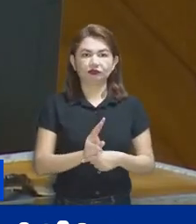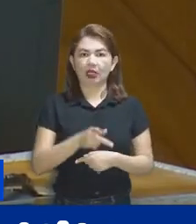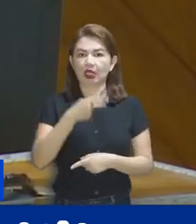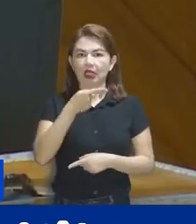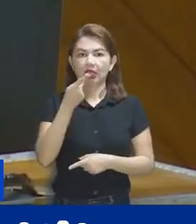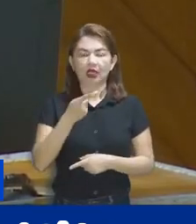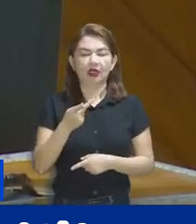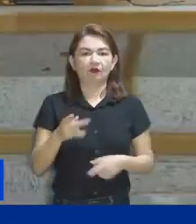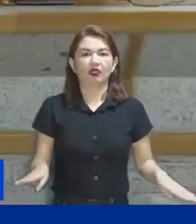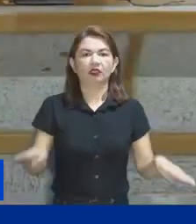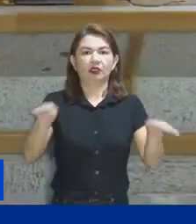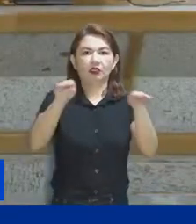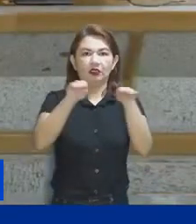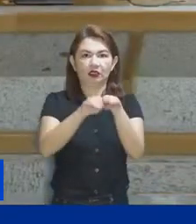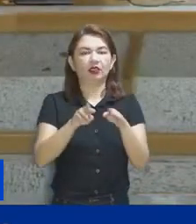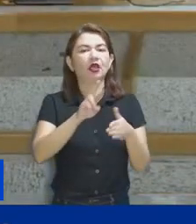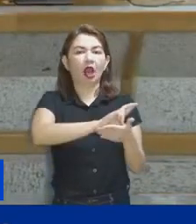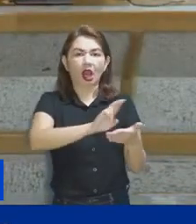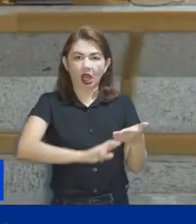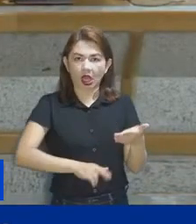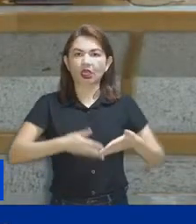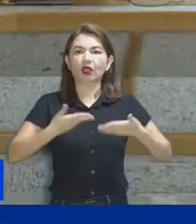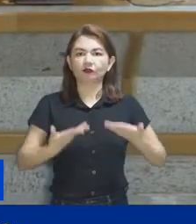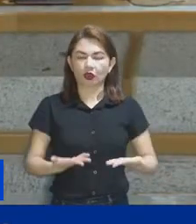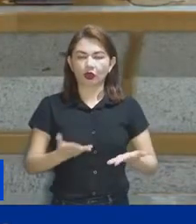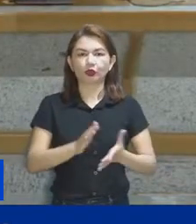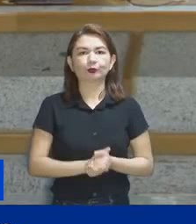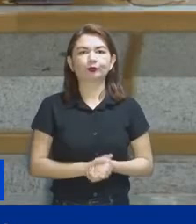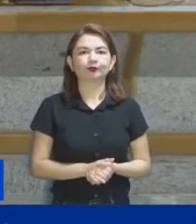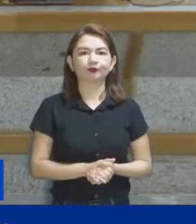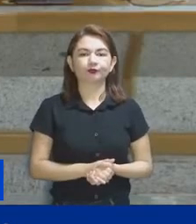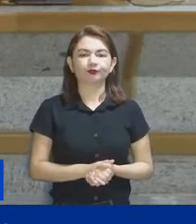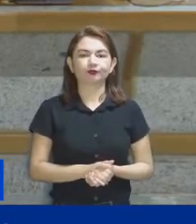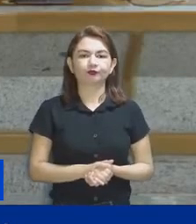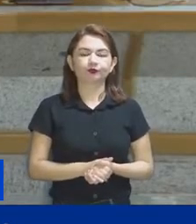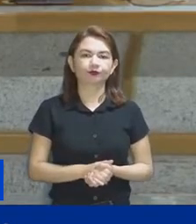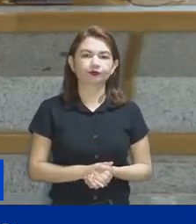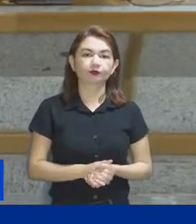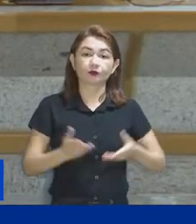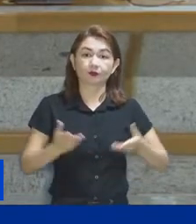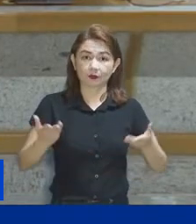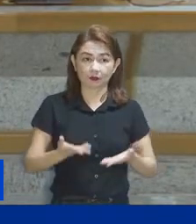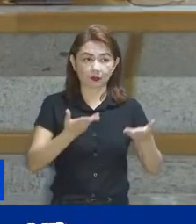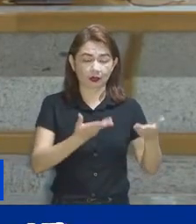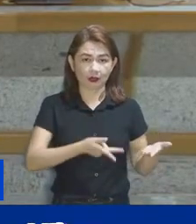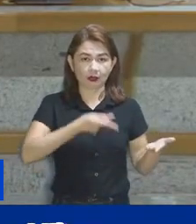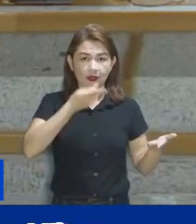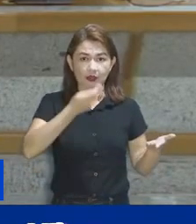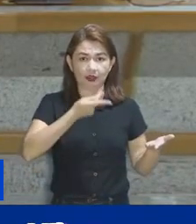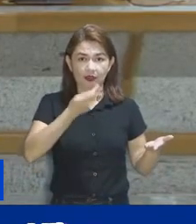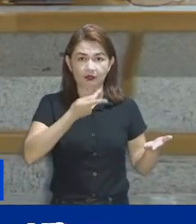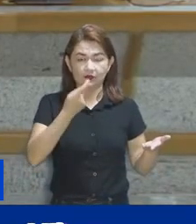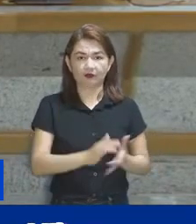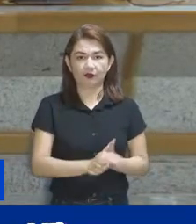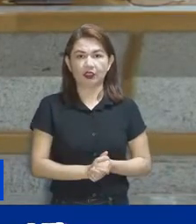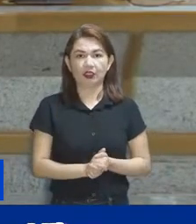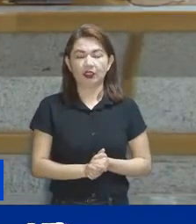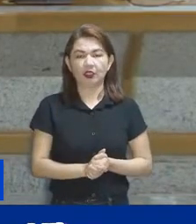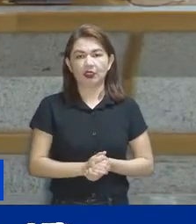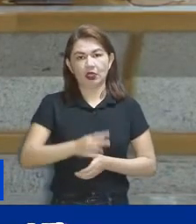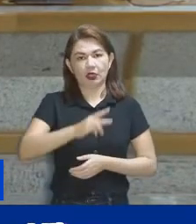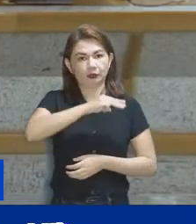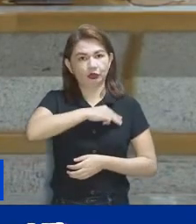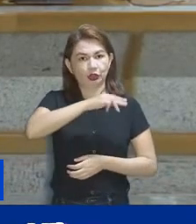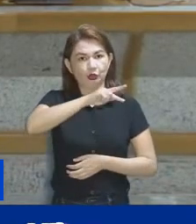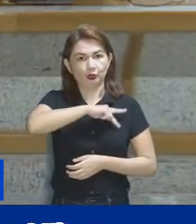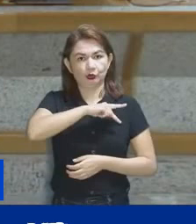o relatório. Vamos passar a palavra inicialmente Foco na mesa ao do Pleno. representante do Ministério